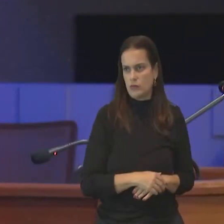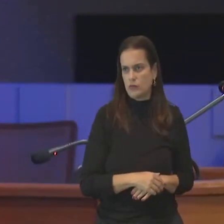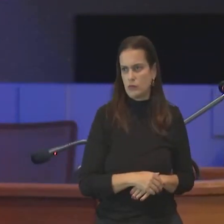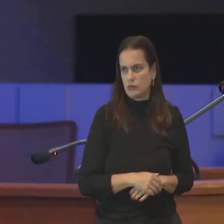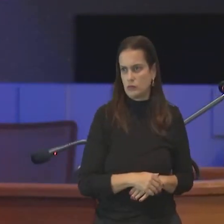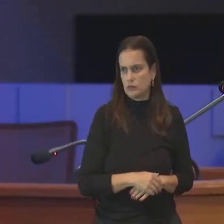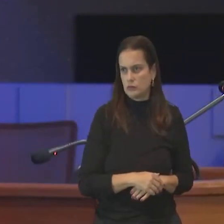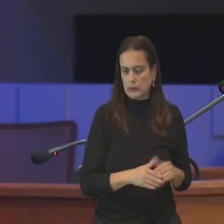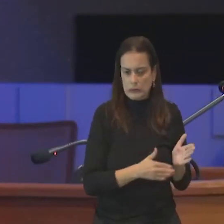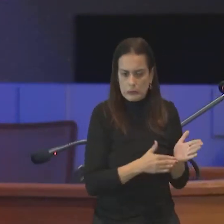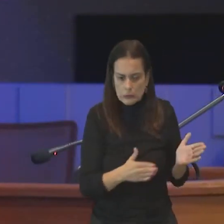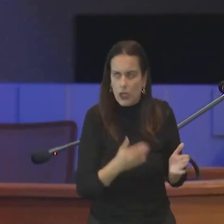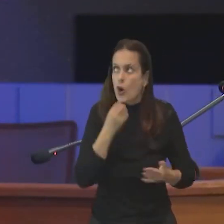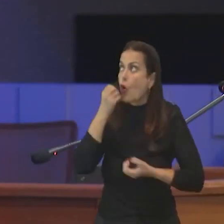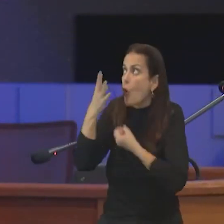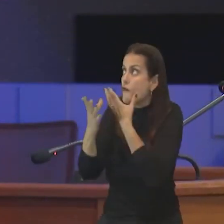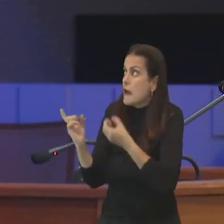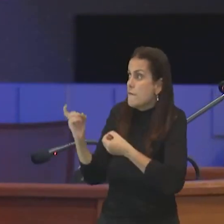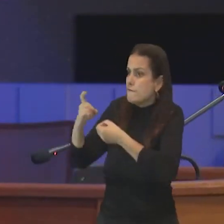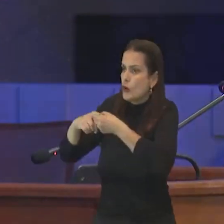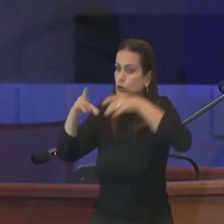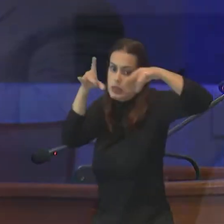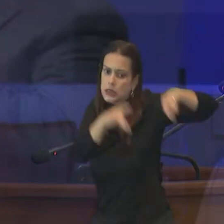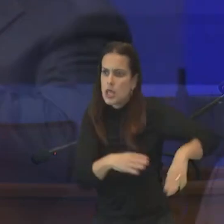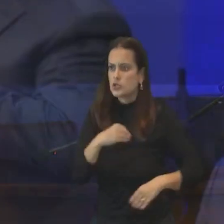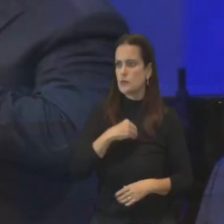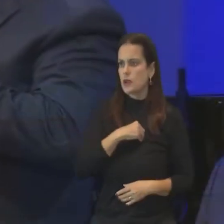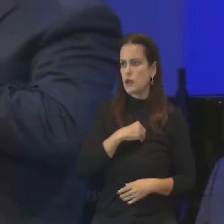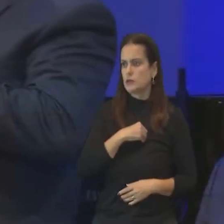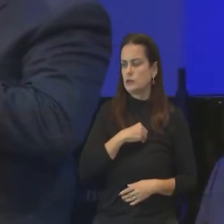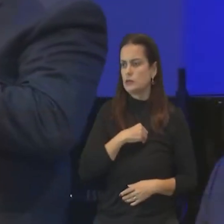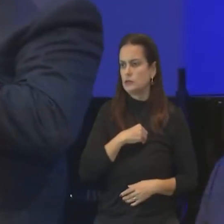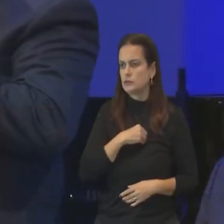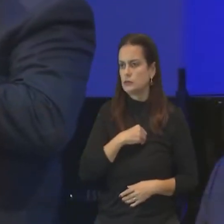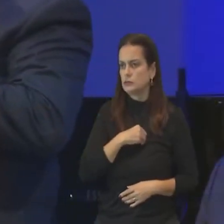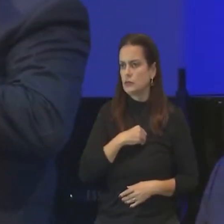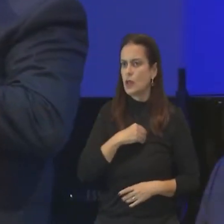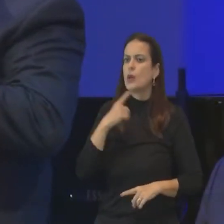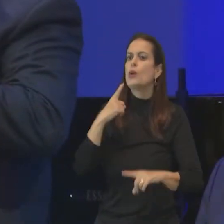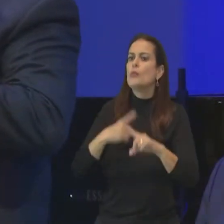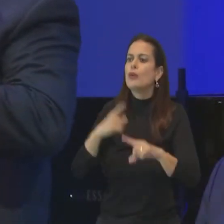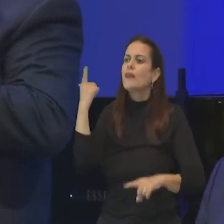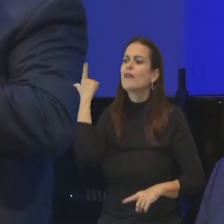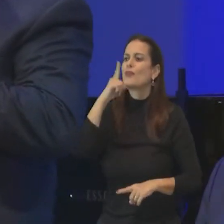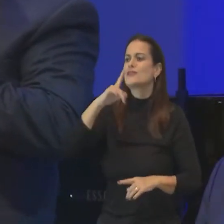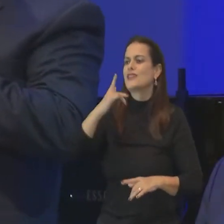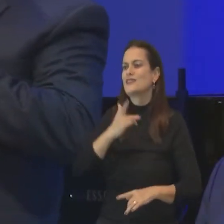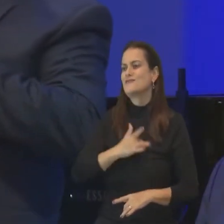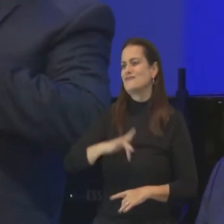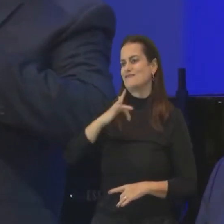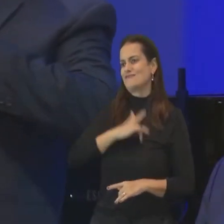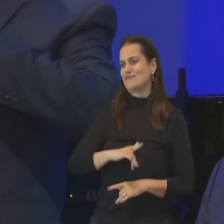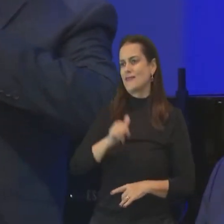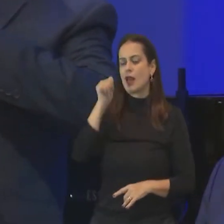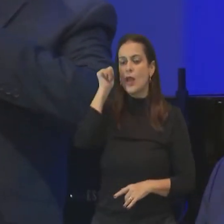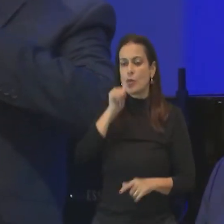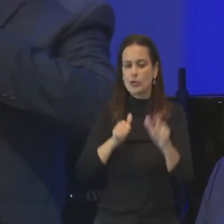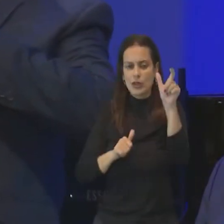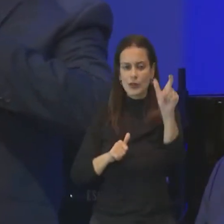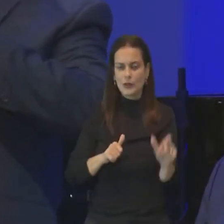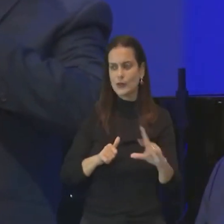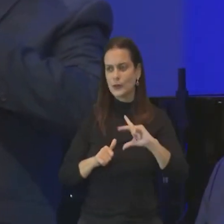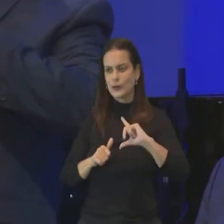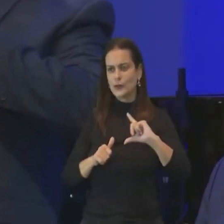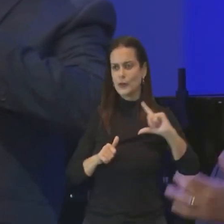Caiu, confessa e deixa, porque alcança misericórdia. Aquela mulher saiu dali assim,